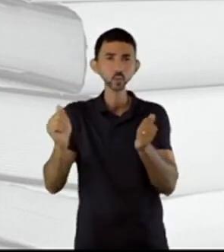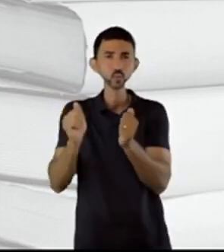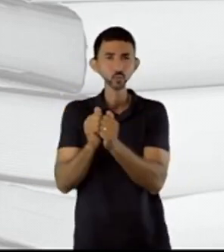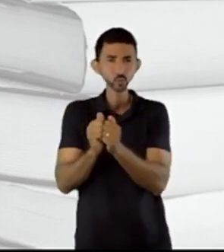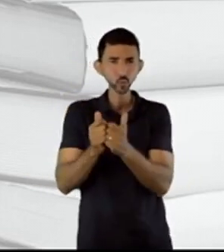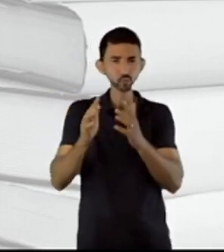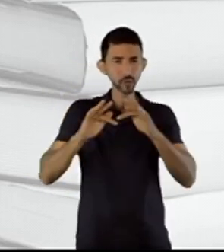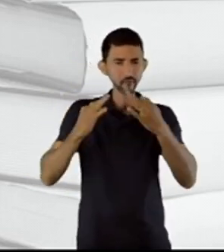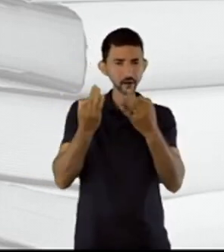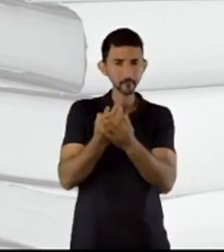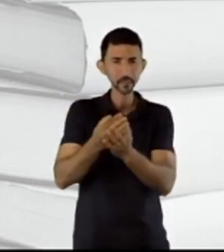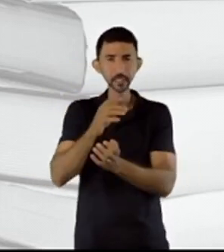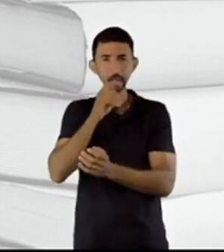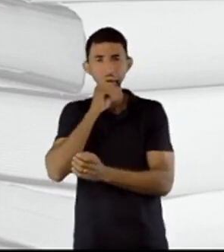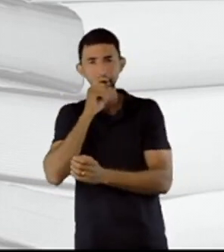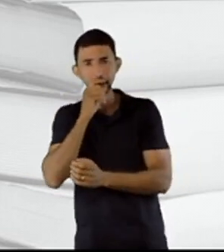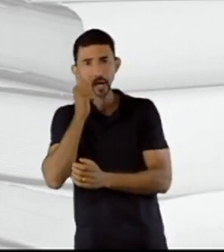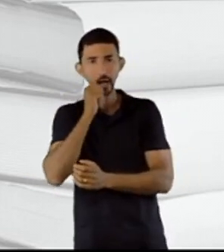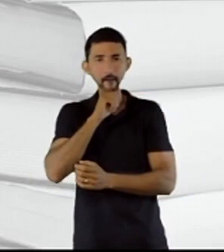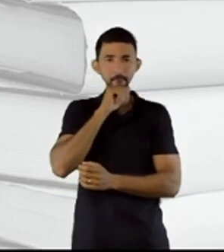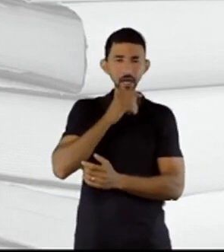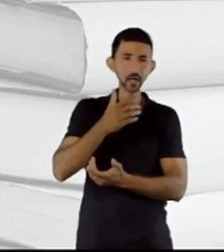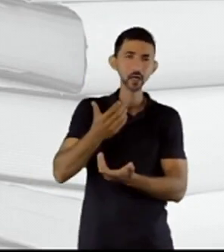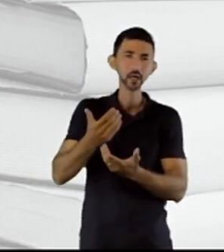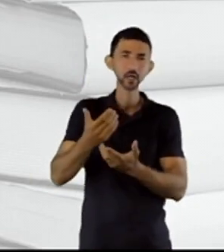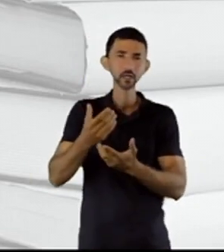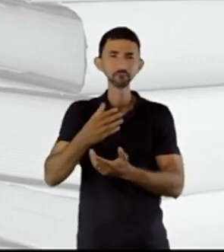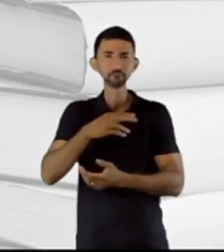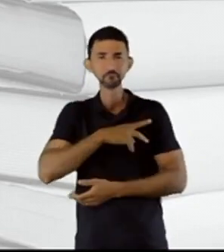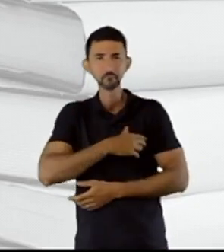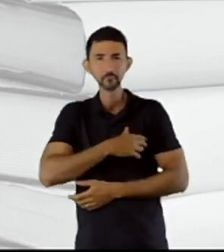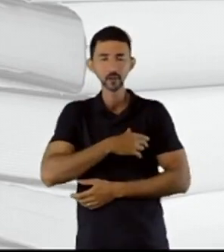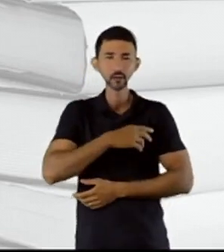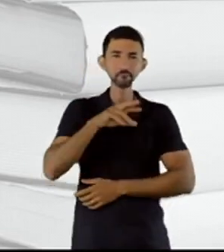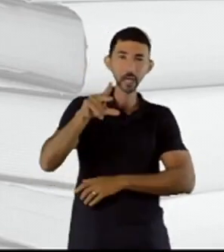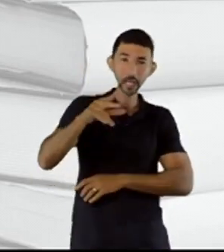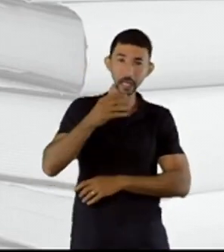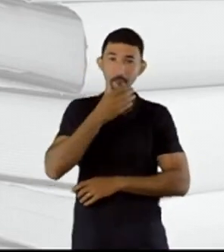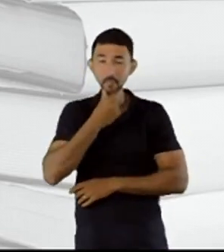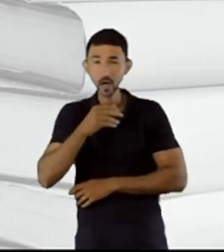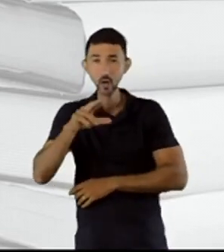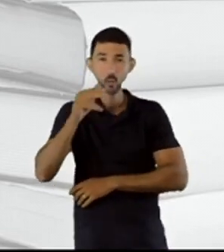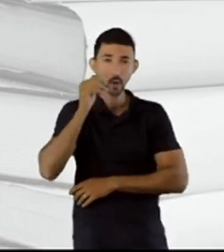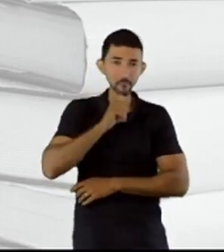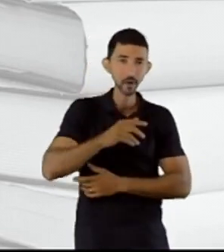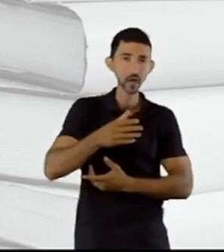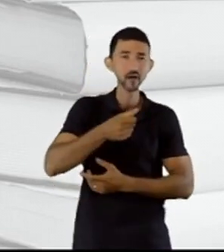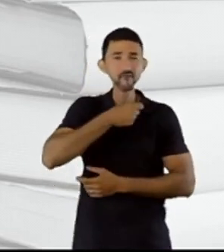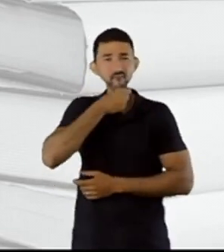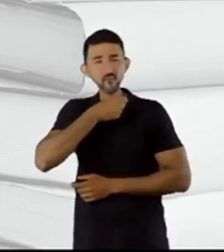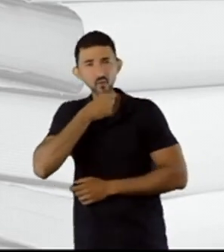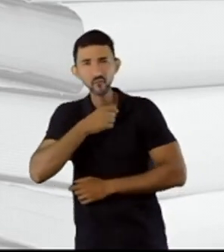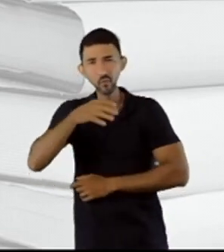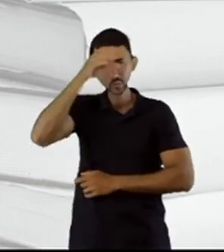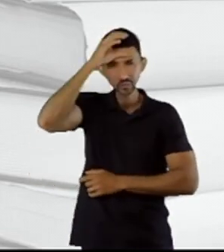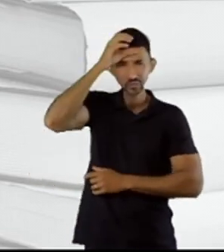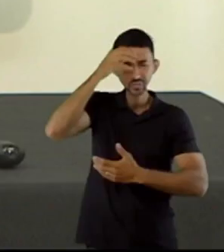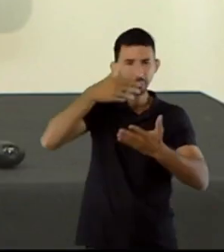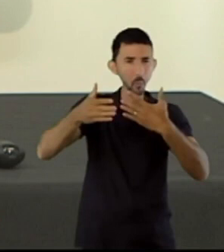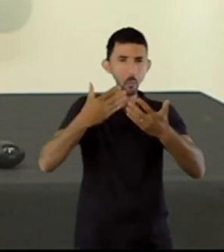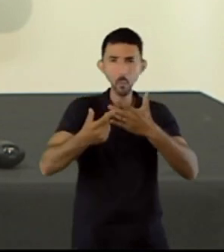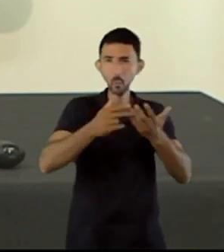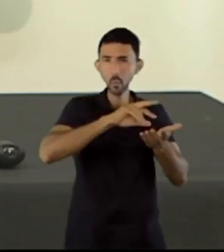os seus familiares, com seu irmão, sua irmã, seus pais, seus avós, seus tios, suas